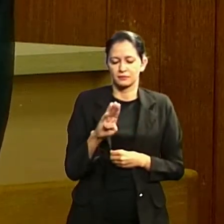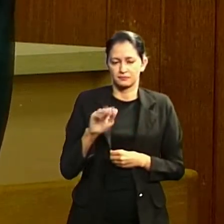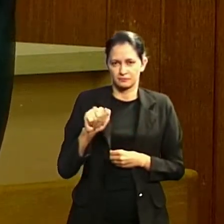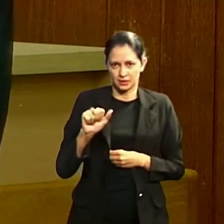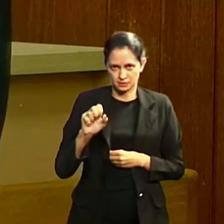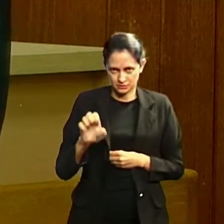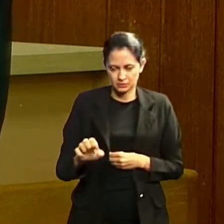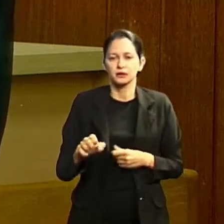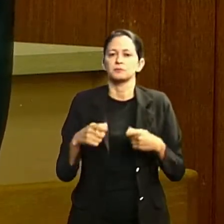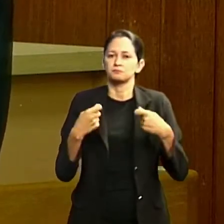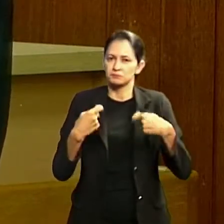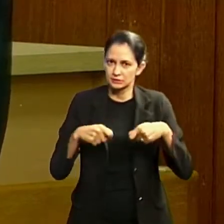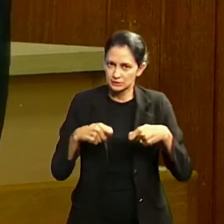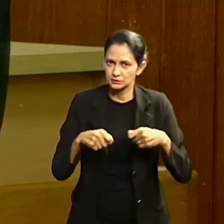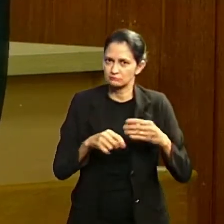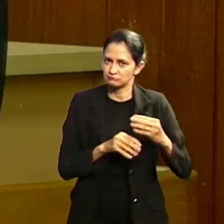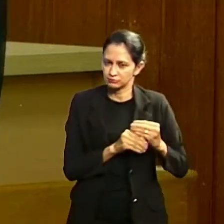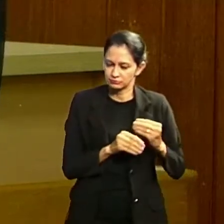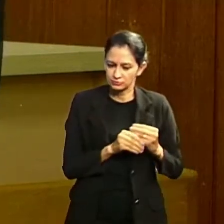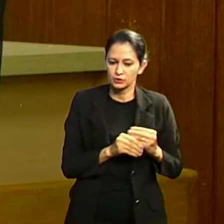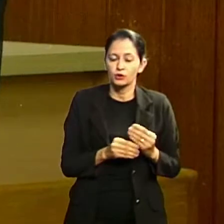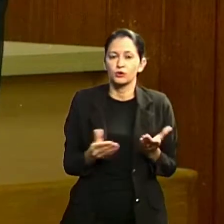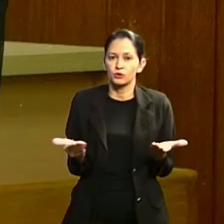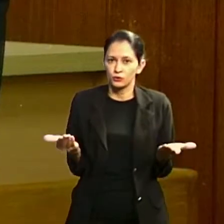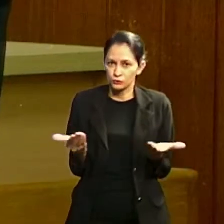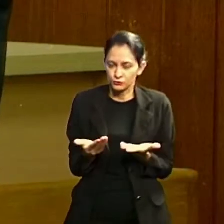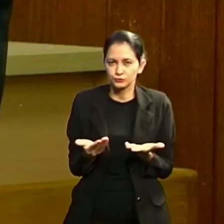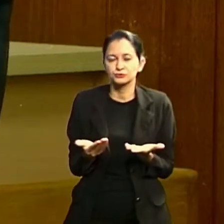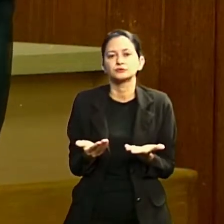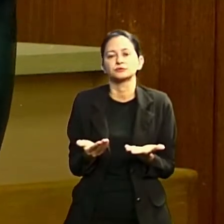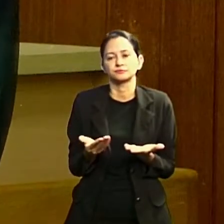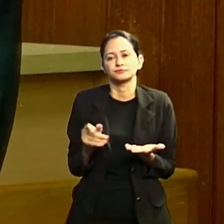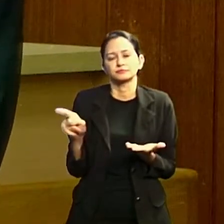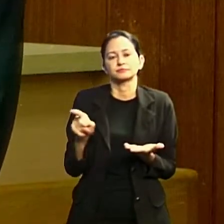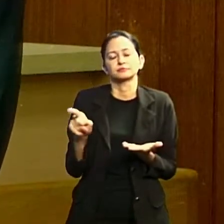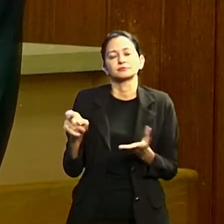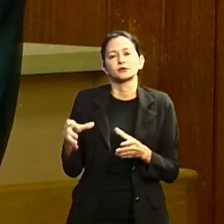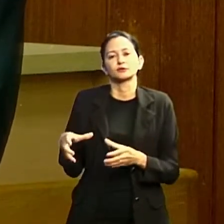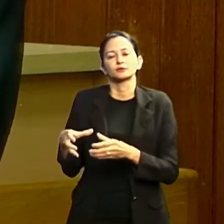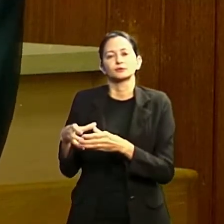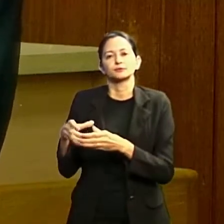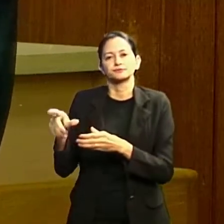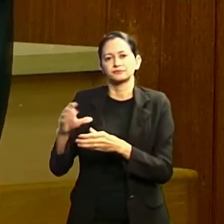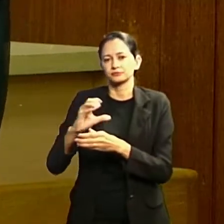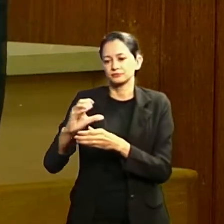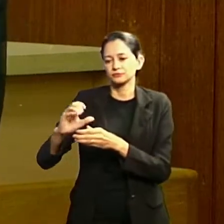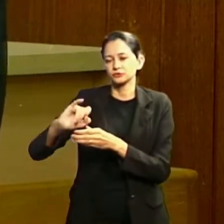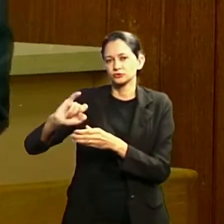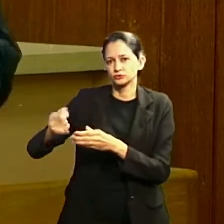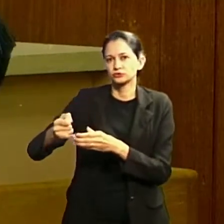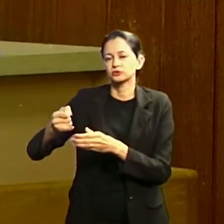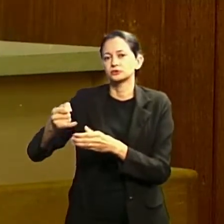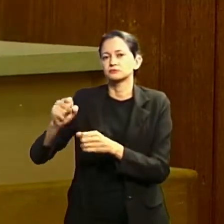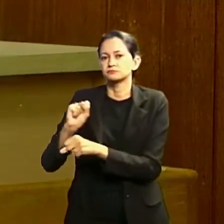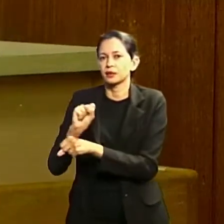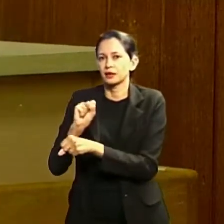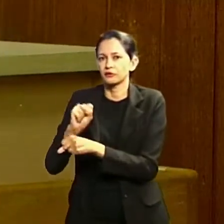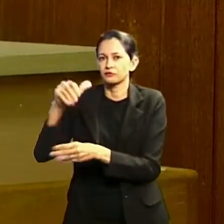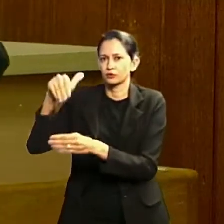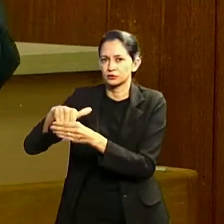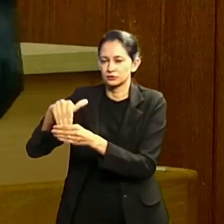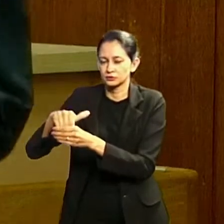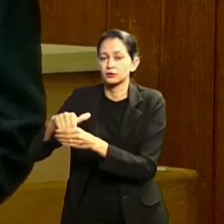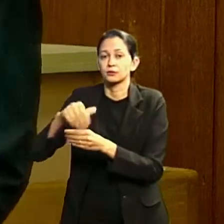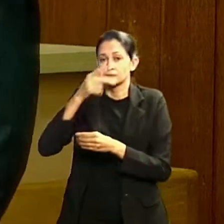ser apreciada desde cedo. Imagino que agora vamos ter quórum. E o servidor é fundamental para a administração